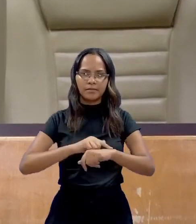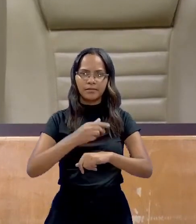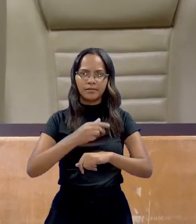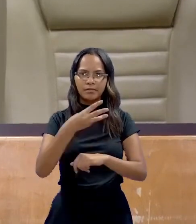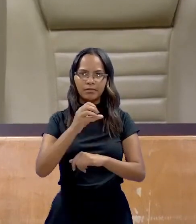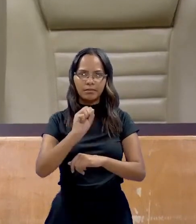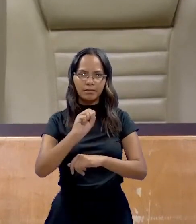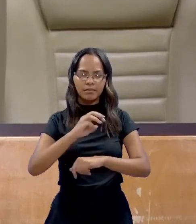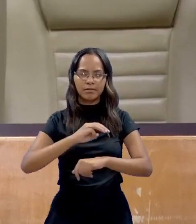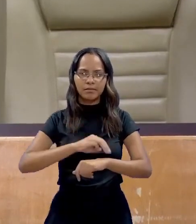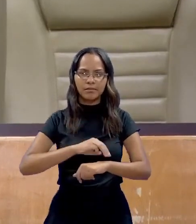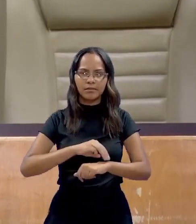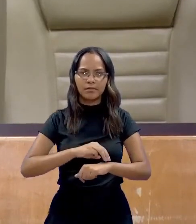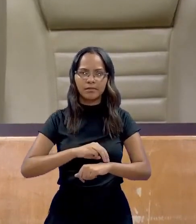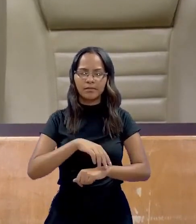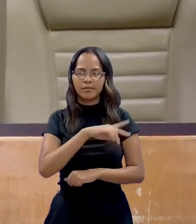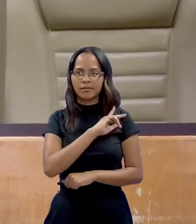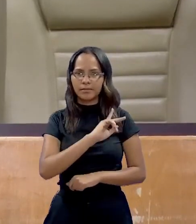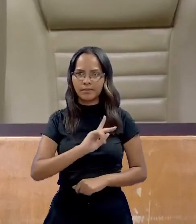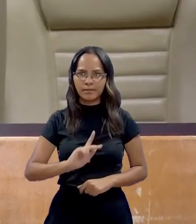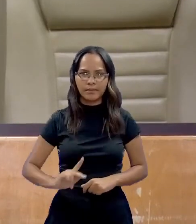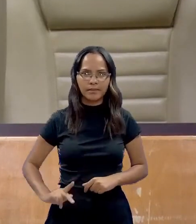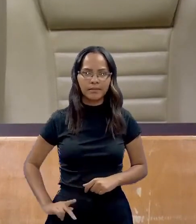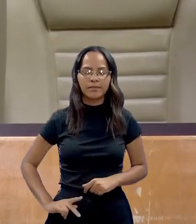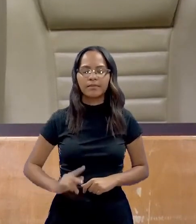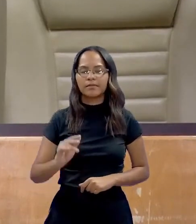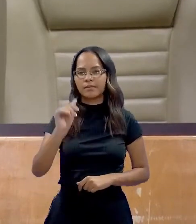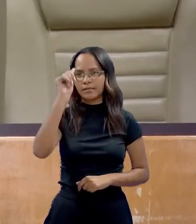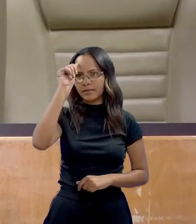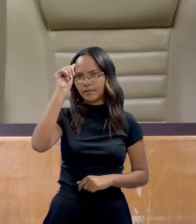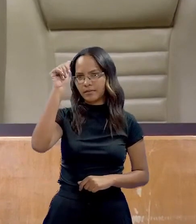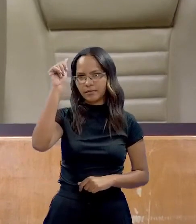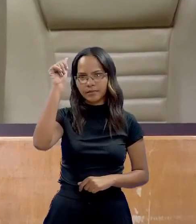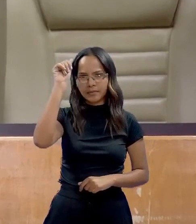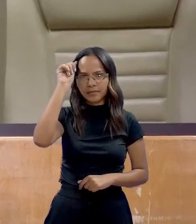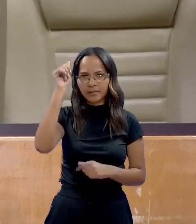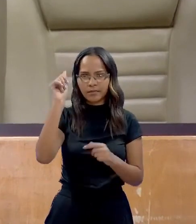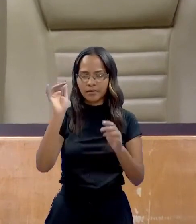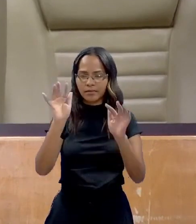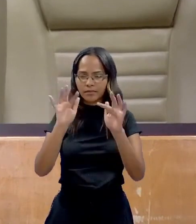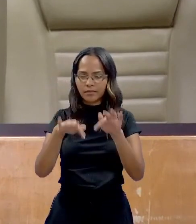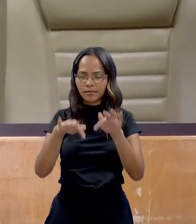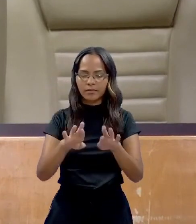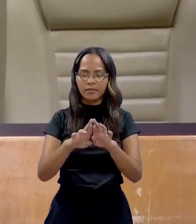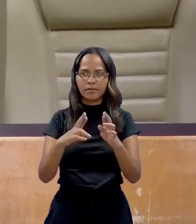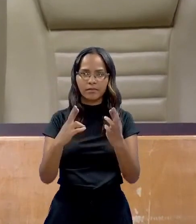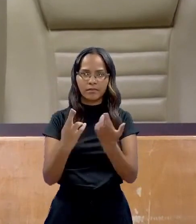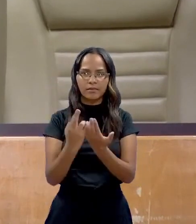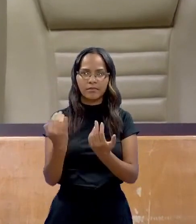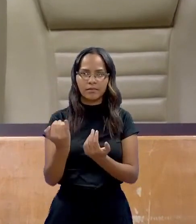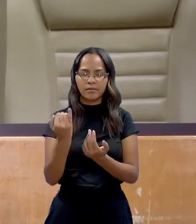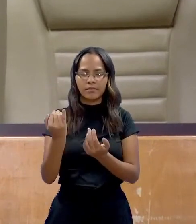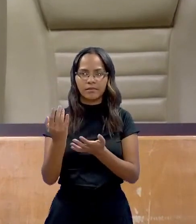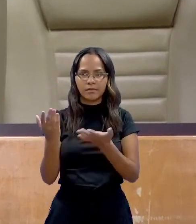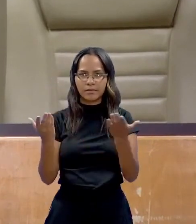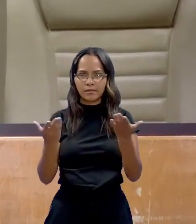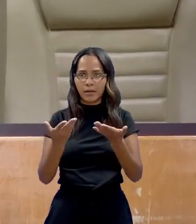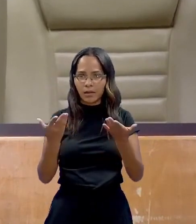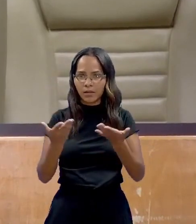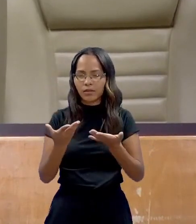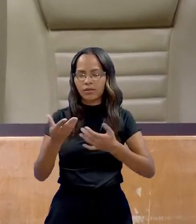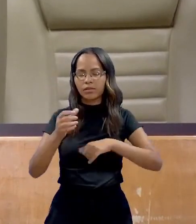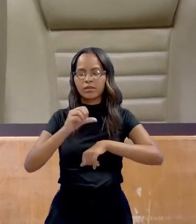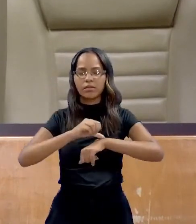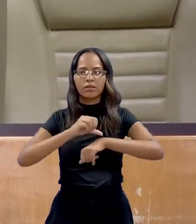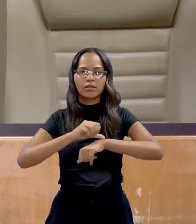minutos, o senhor presidente em exercício, vereador Anselmo Pereira, encerrou a presente sessão, convocando outra para o dia seguinte no